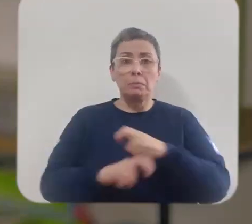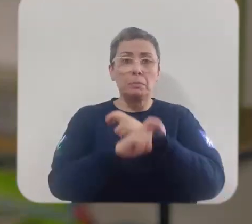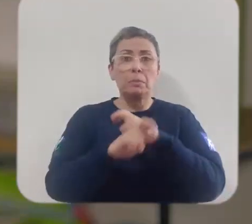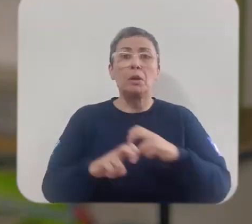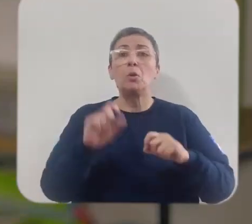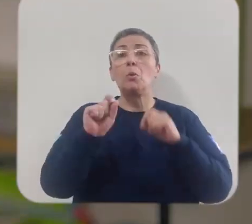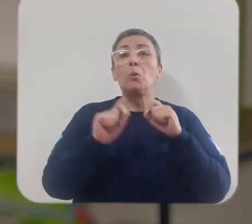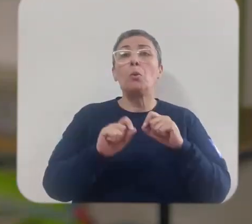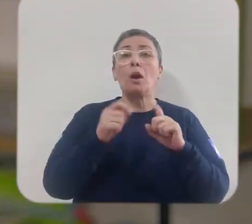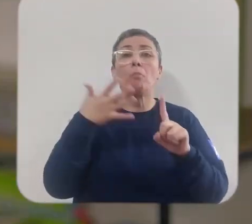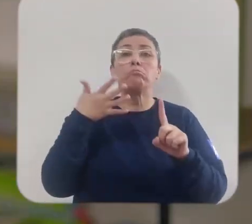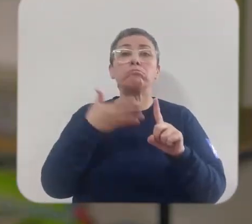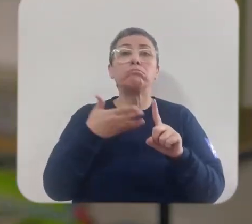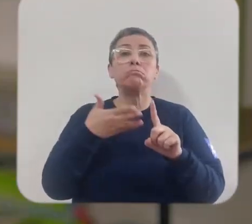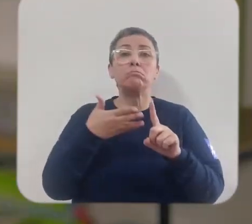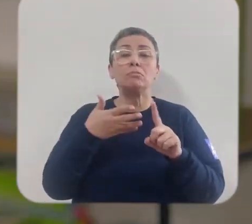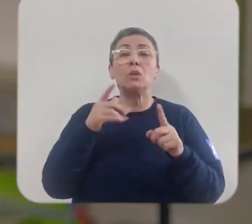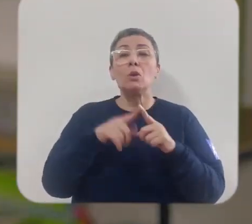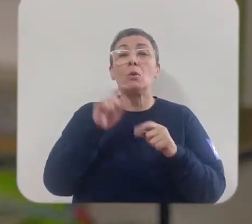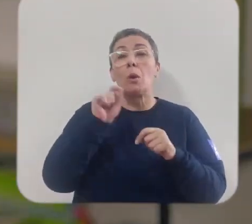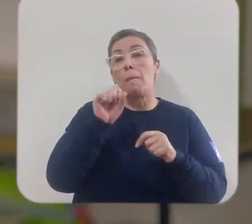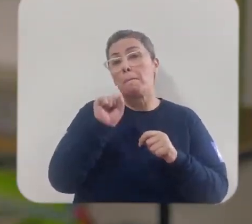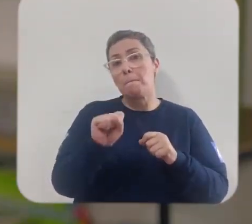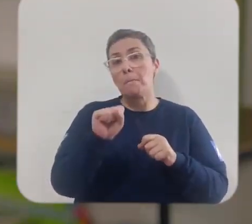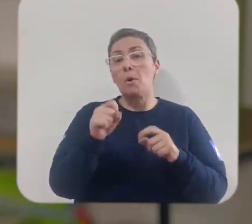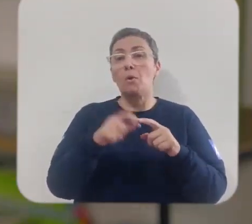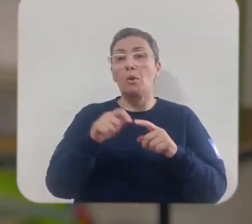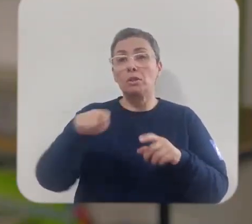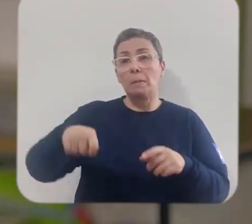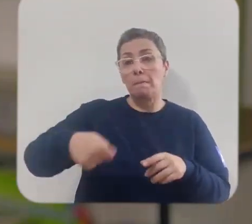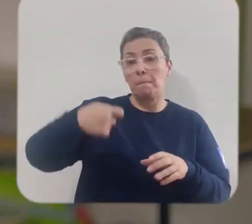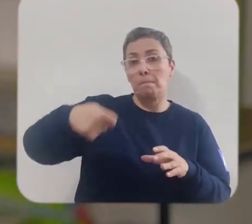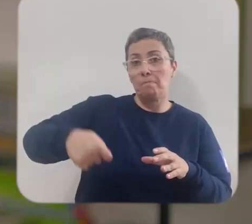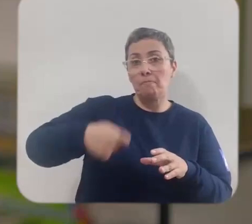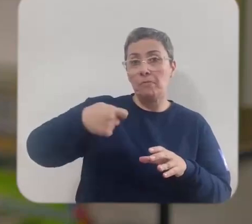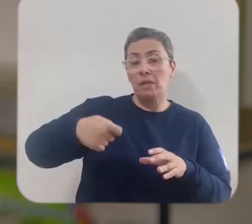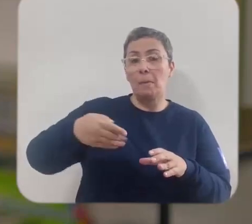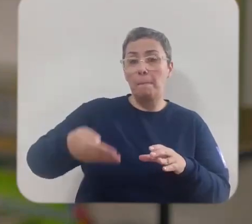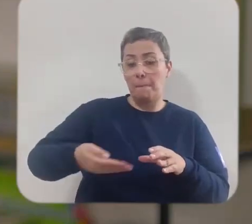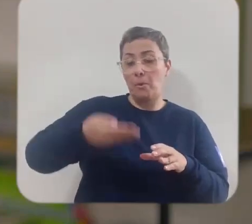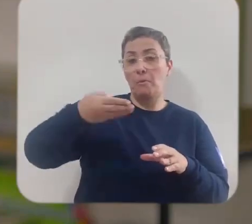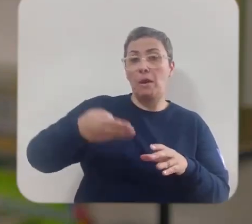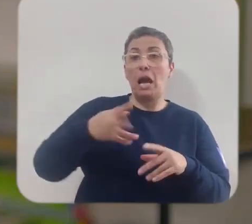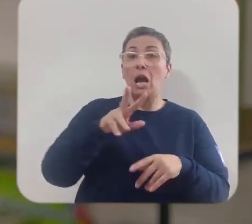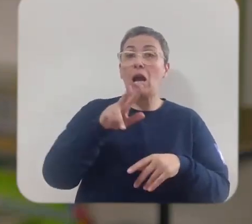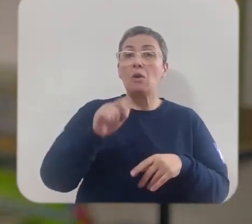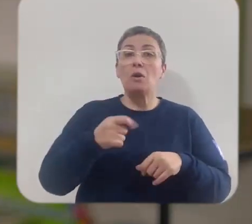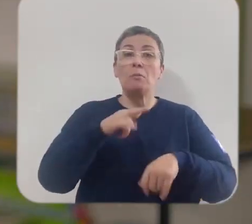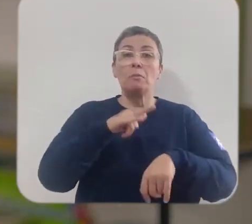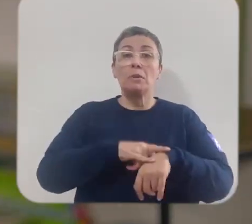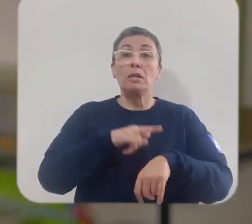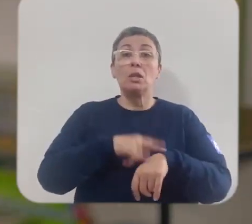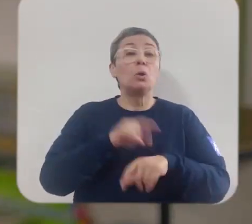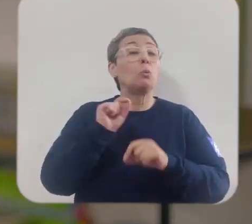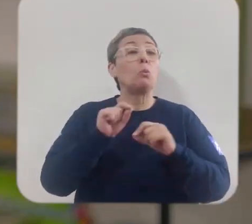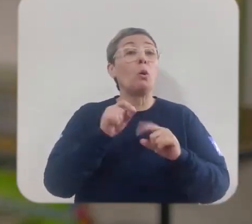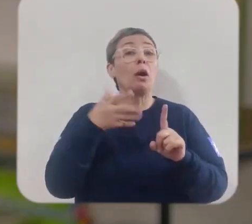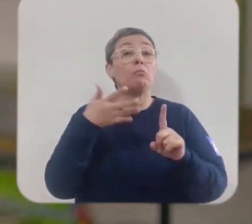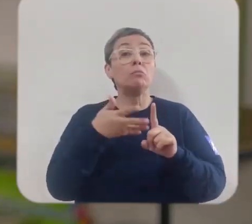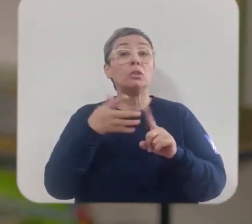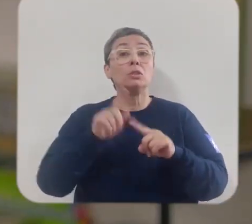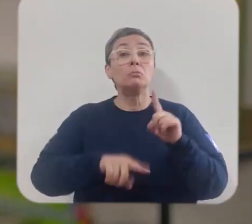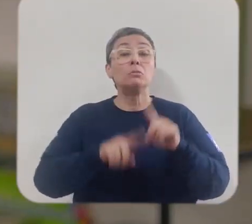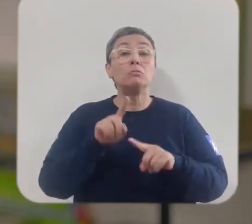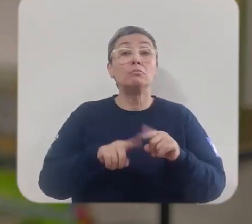parque. Qual é o objeto de referência do parque? Pode ser uma pazinha, né? Agora nós vamos ao banheiro. Qual é o objeto